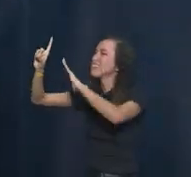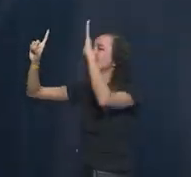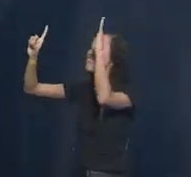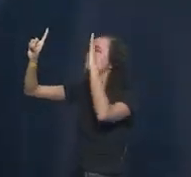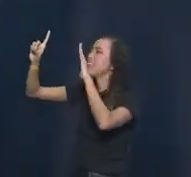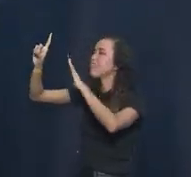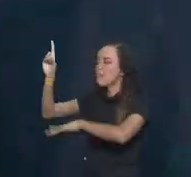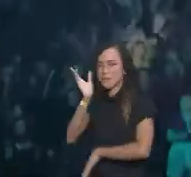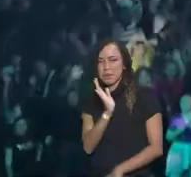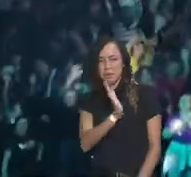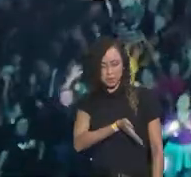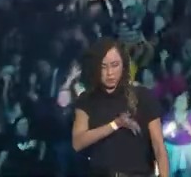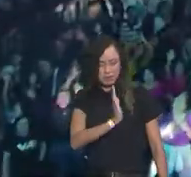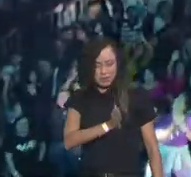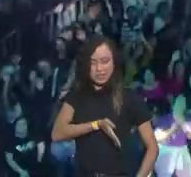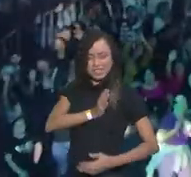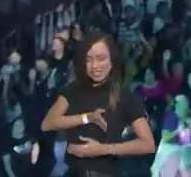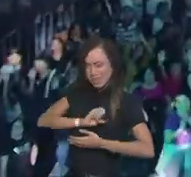a sua vida